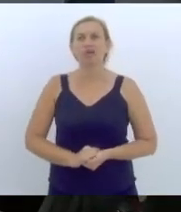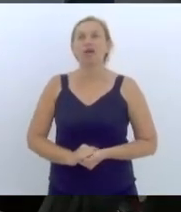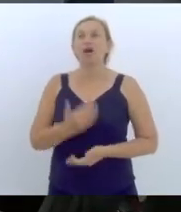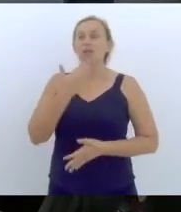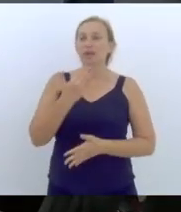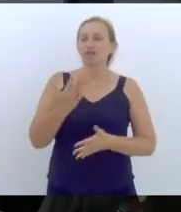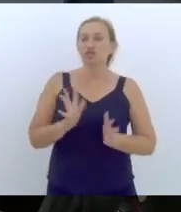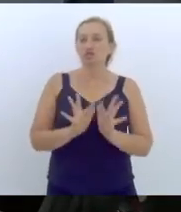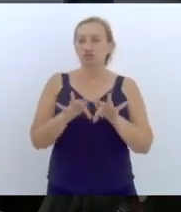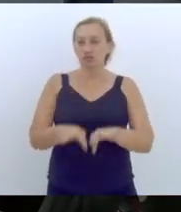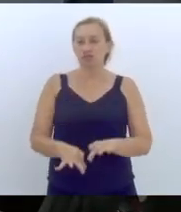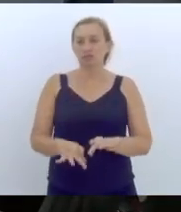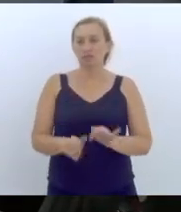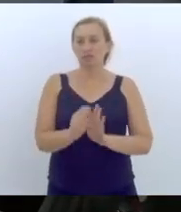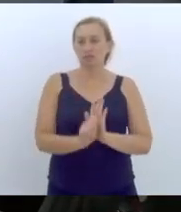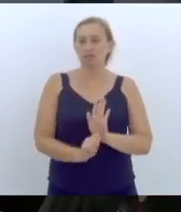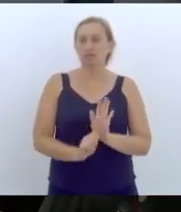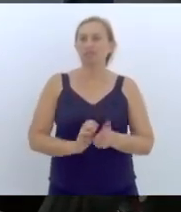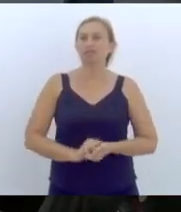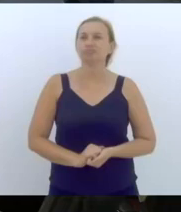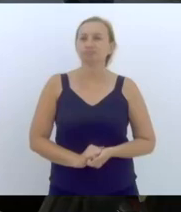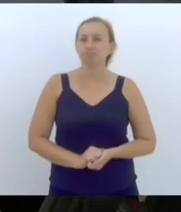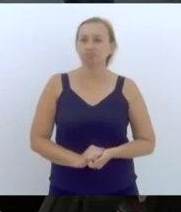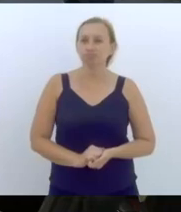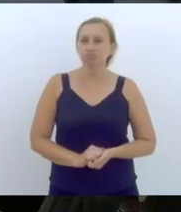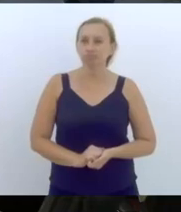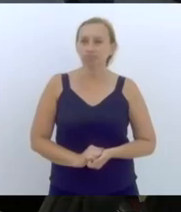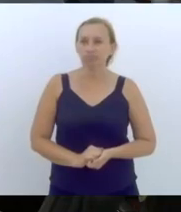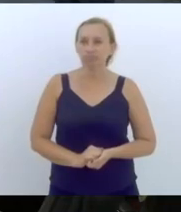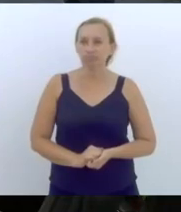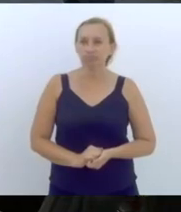Pedindo forma final de redação, presidente.